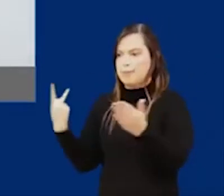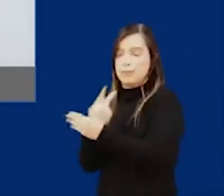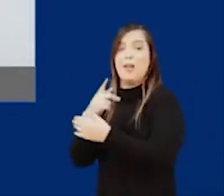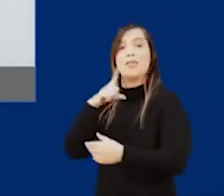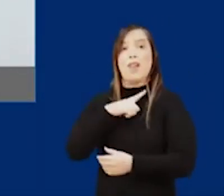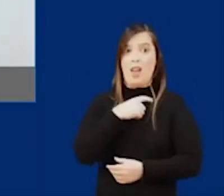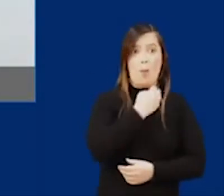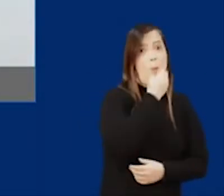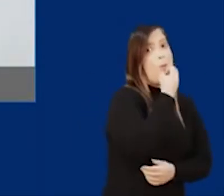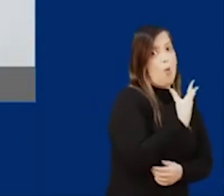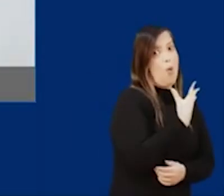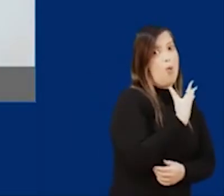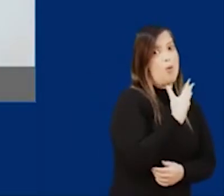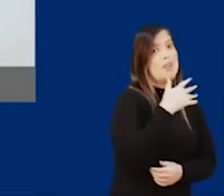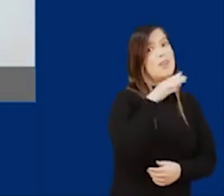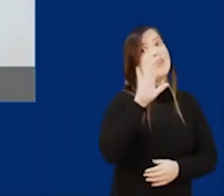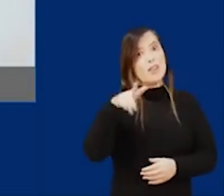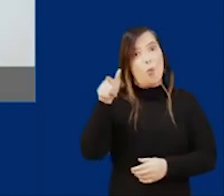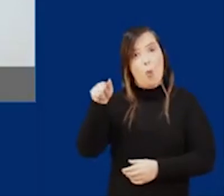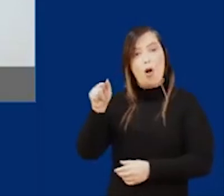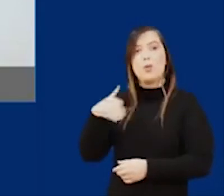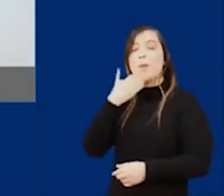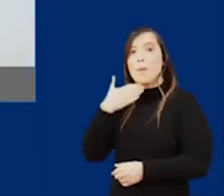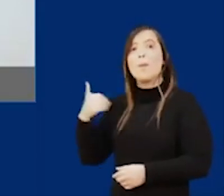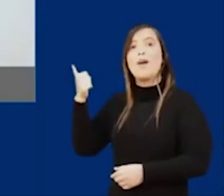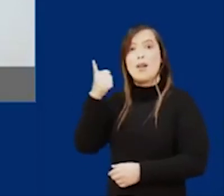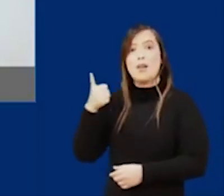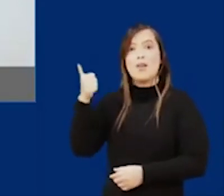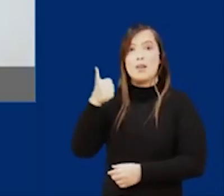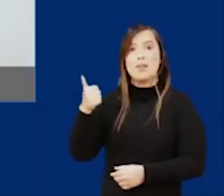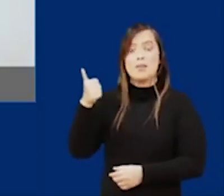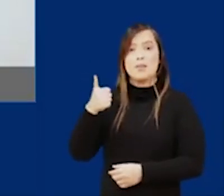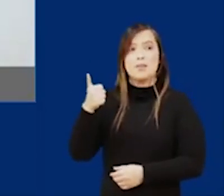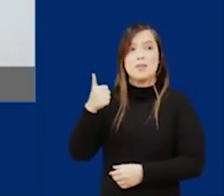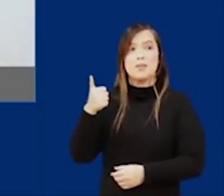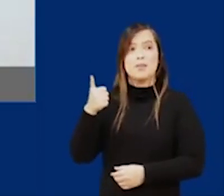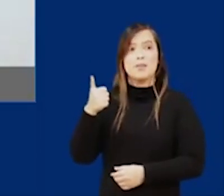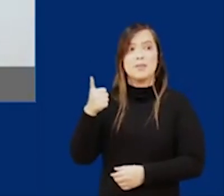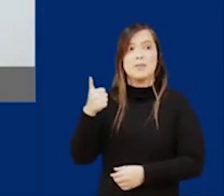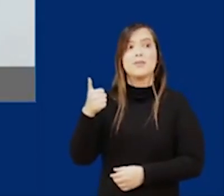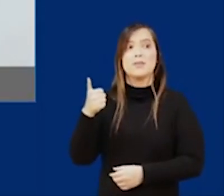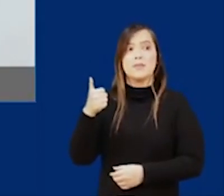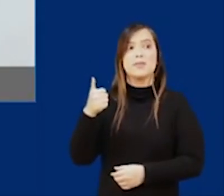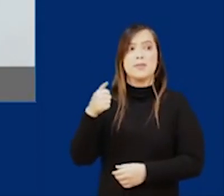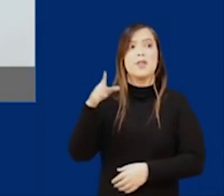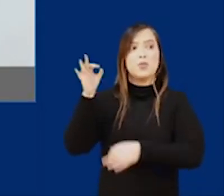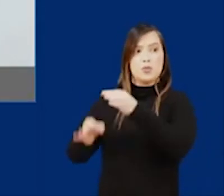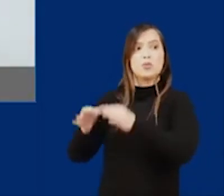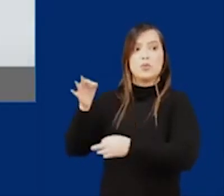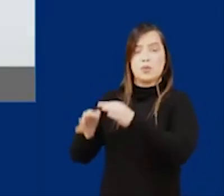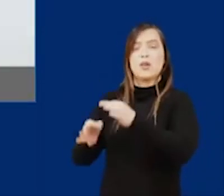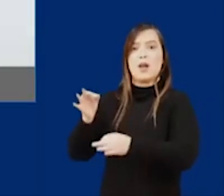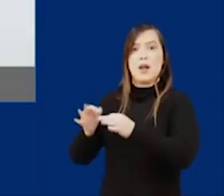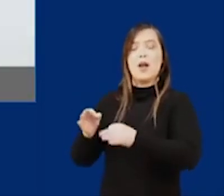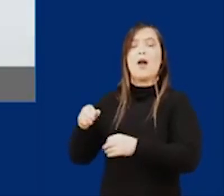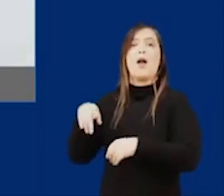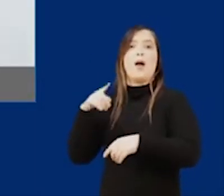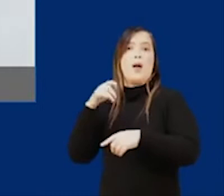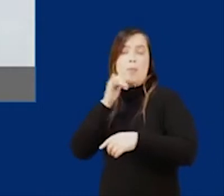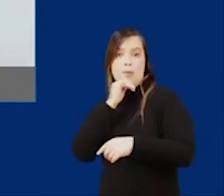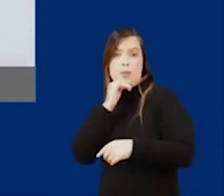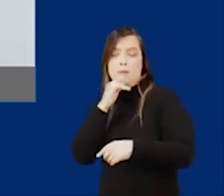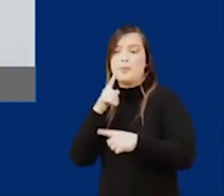podemos oferecer e um melhor ainda que podemos oferecer. A gente não está aqui para julgar, né, principalmente porque a gente não